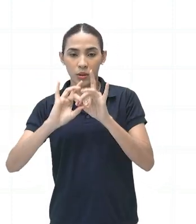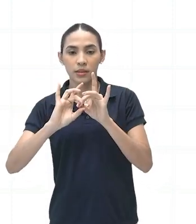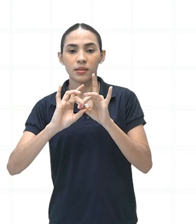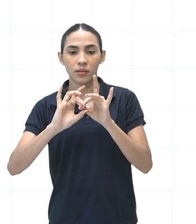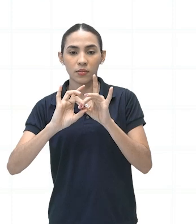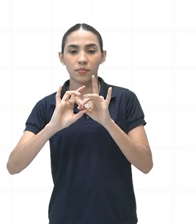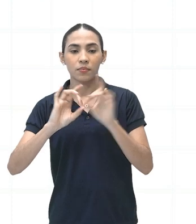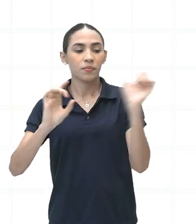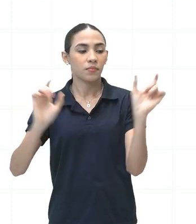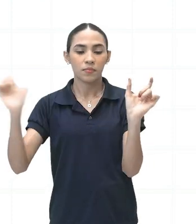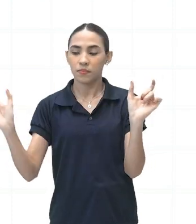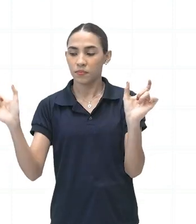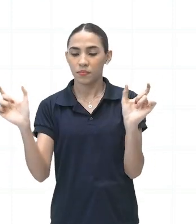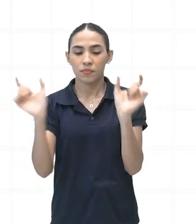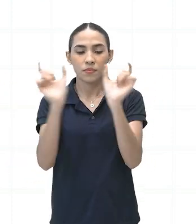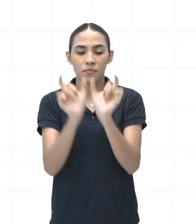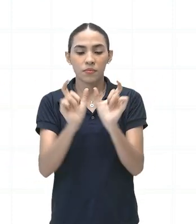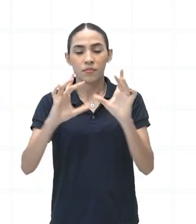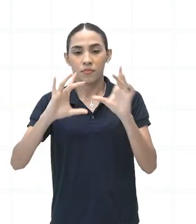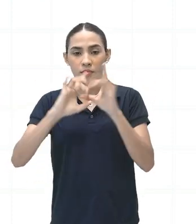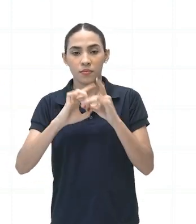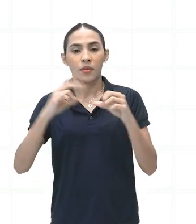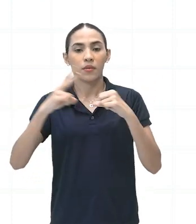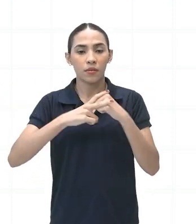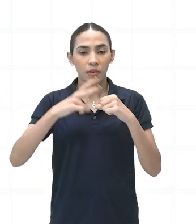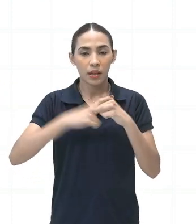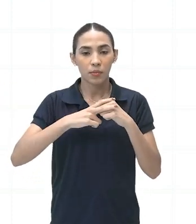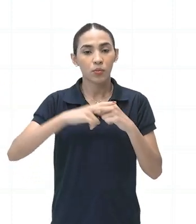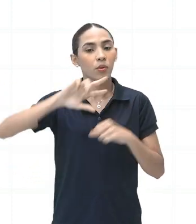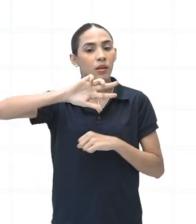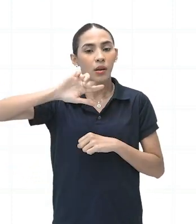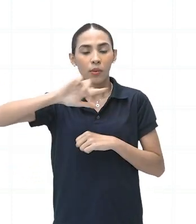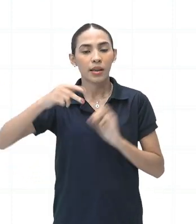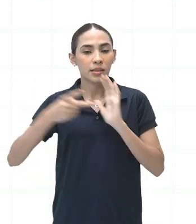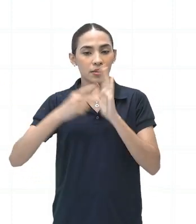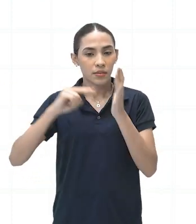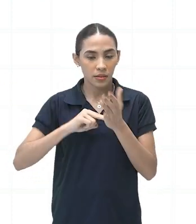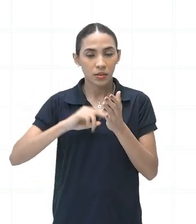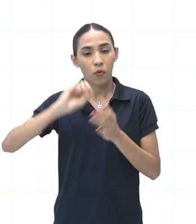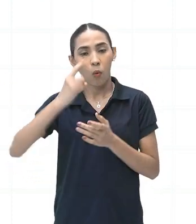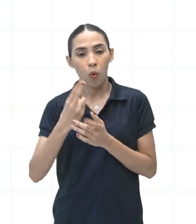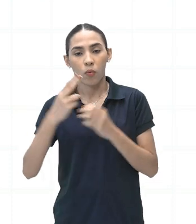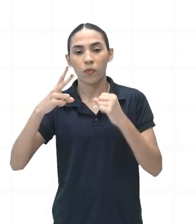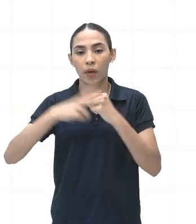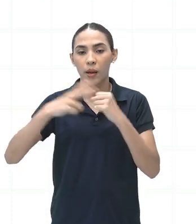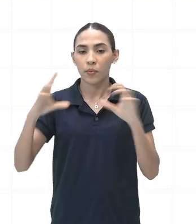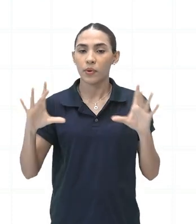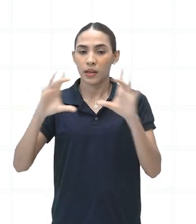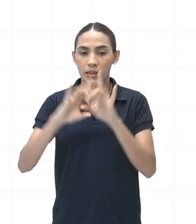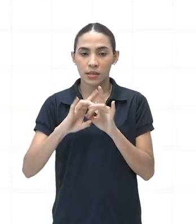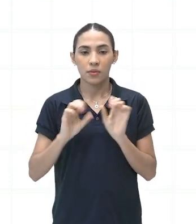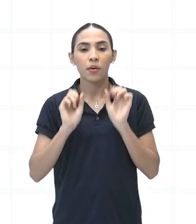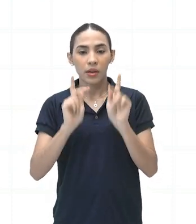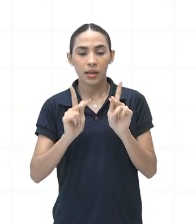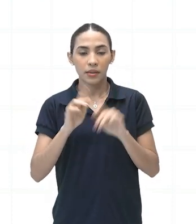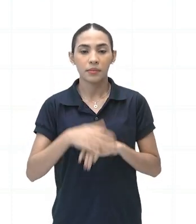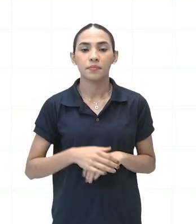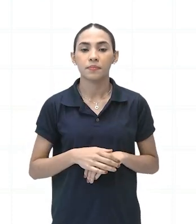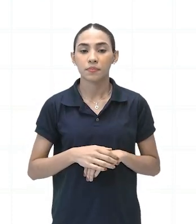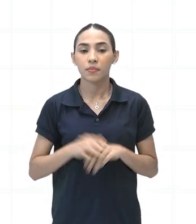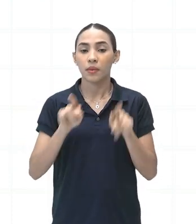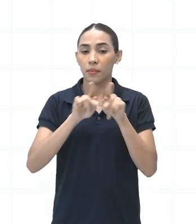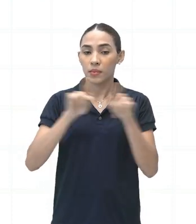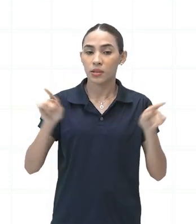conexão. Ele é, então, o que a gente chama de verbo não significativo ou verbo de ligação, tá bom? No caso do